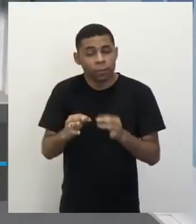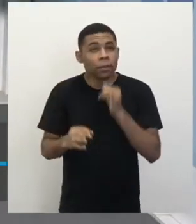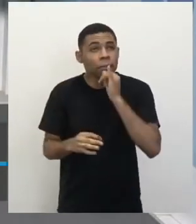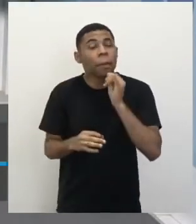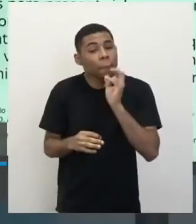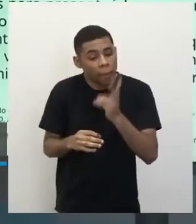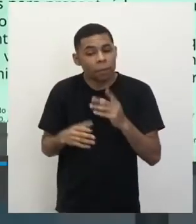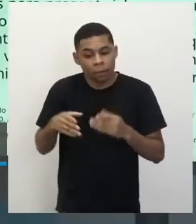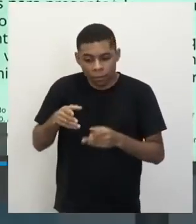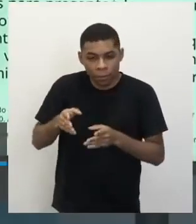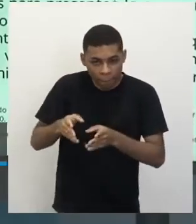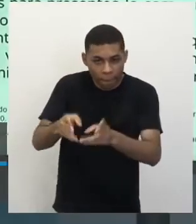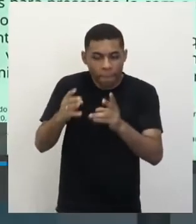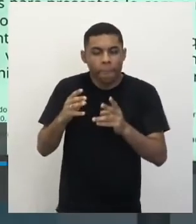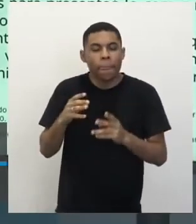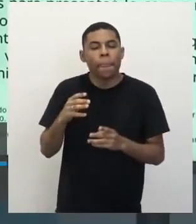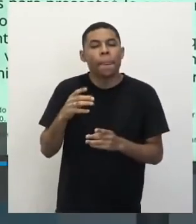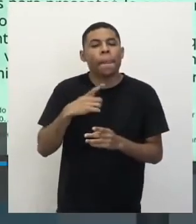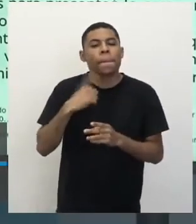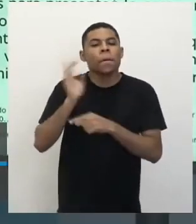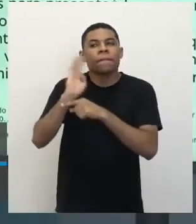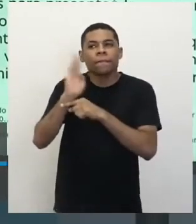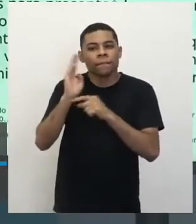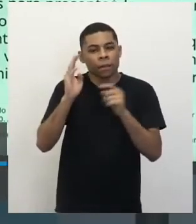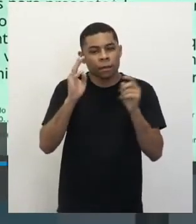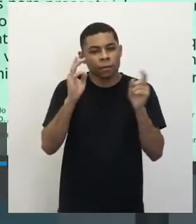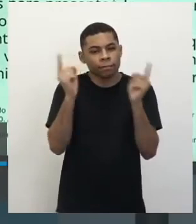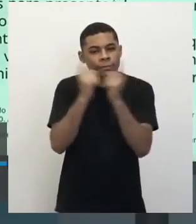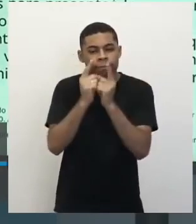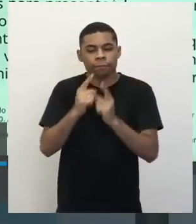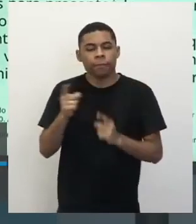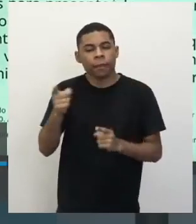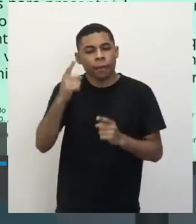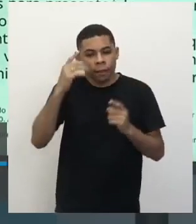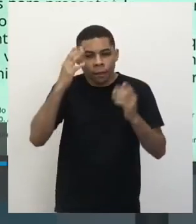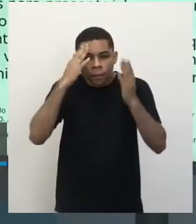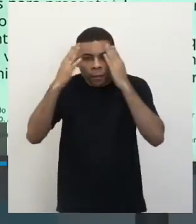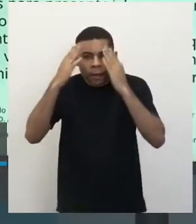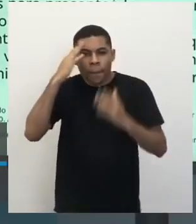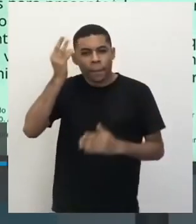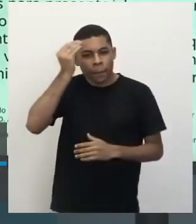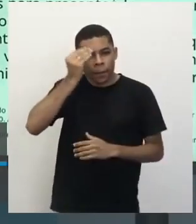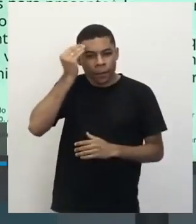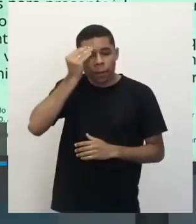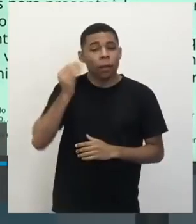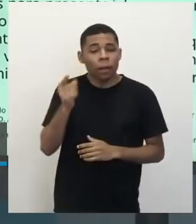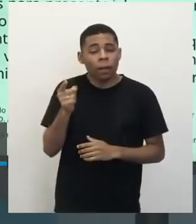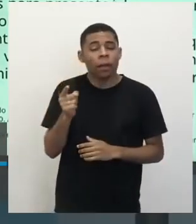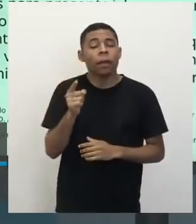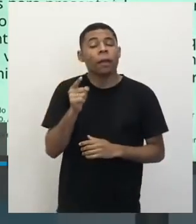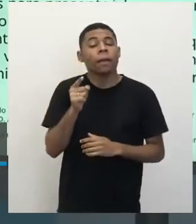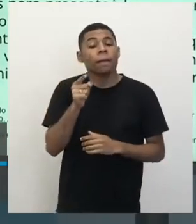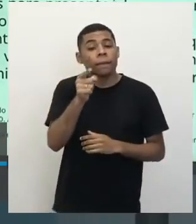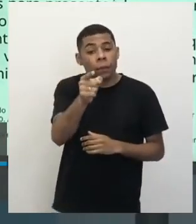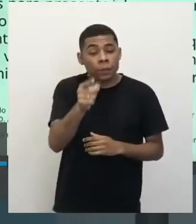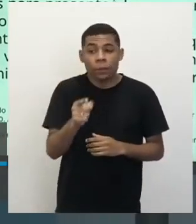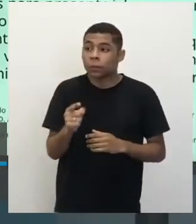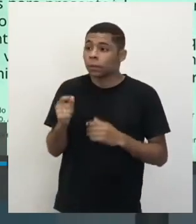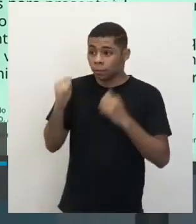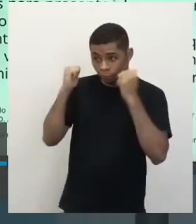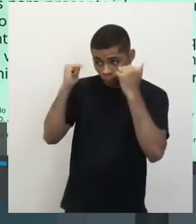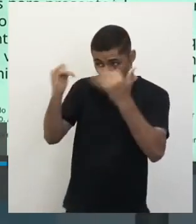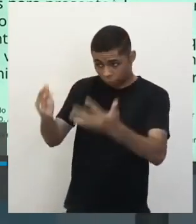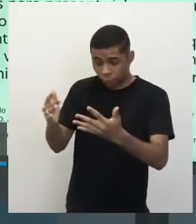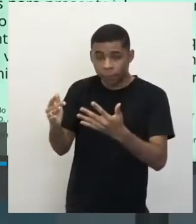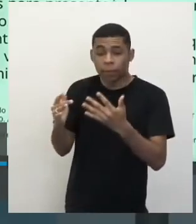tanto que na sequência eu separei um vídeo que tem um pedagogo, um psicopedagogo vai falar sobre isso, porque quando você fala para uma pessoa,